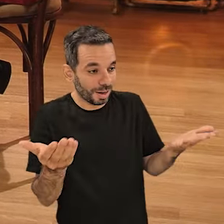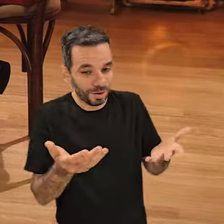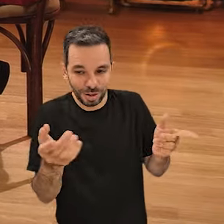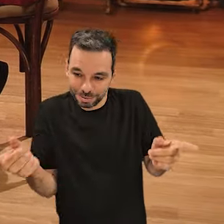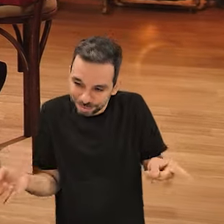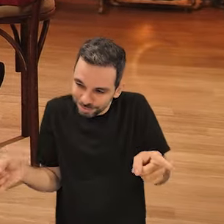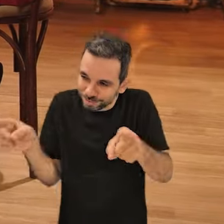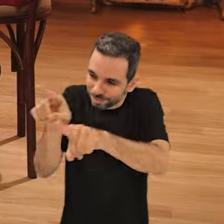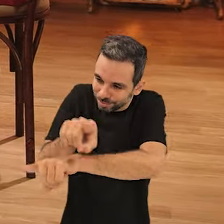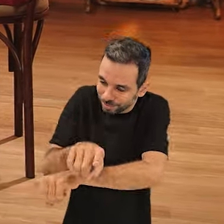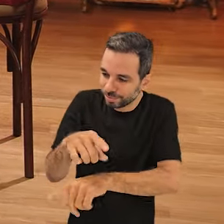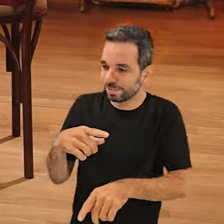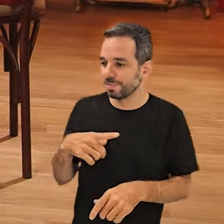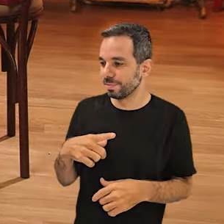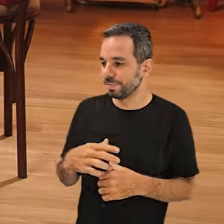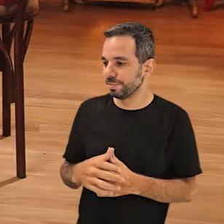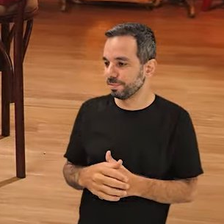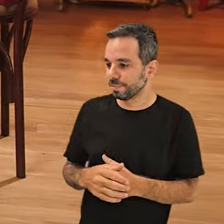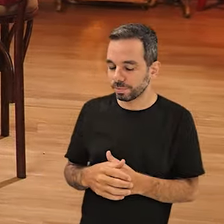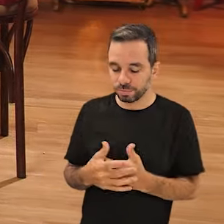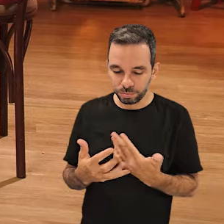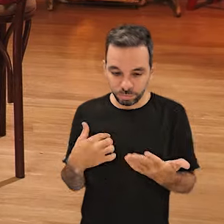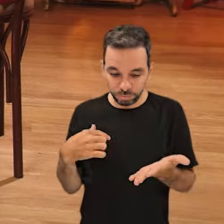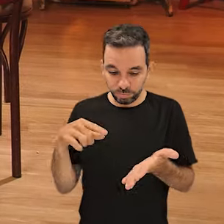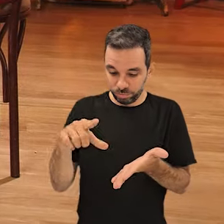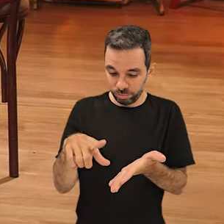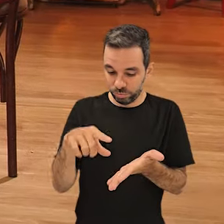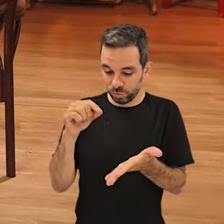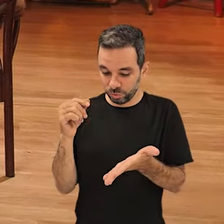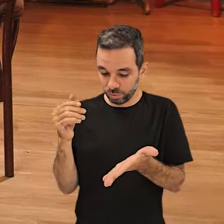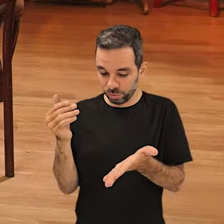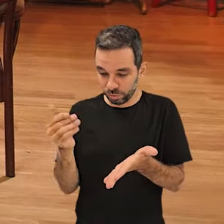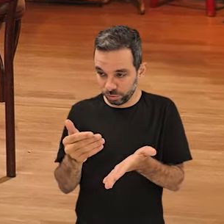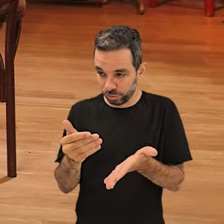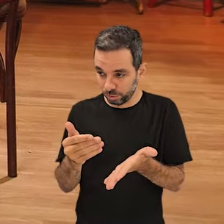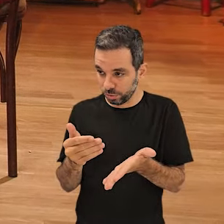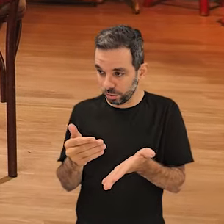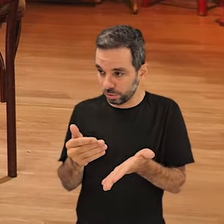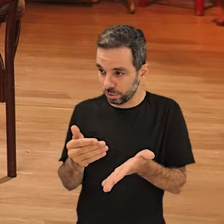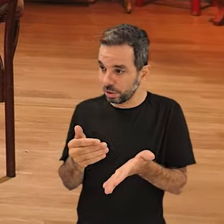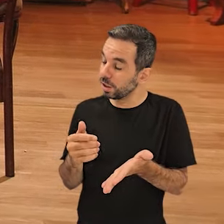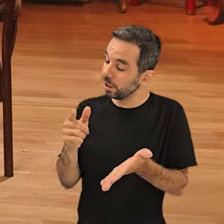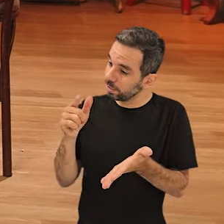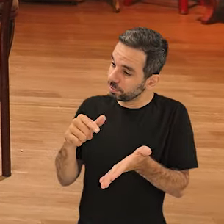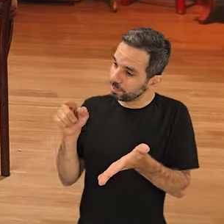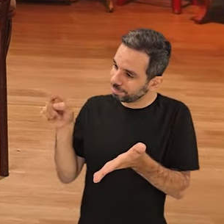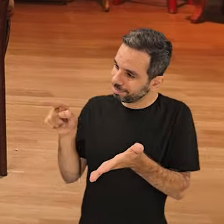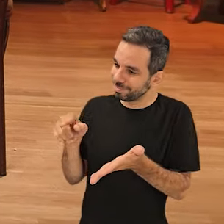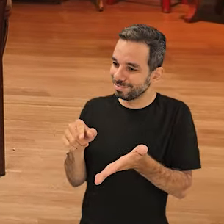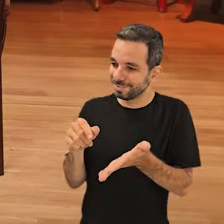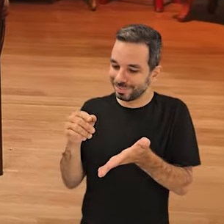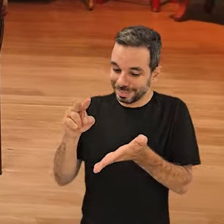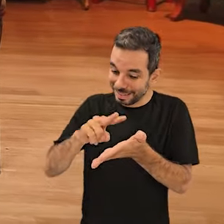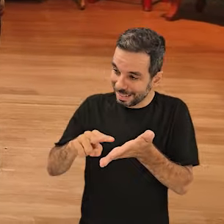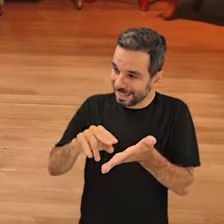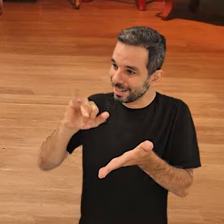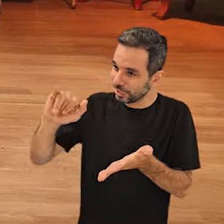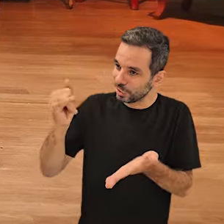lá. Agora vamos ver, maestro, aqui. O maestro vai fazer pra gente uma leitura de Jair Donato.